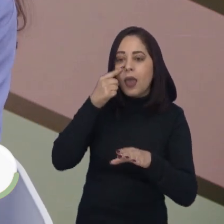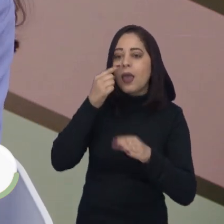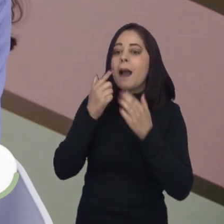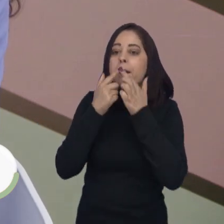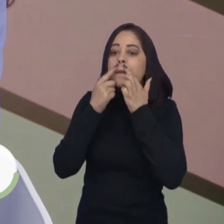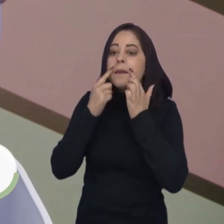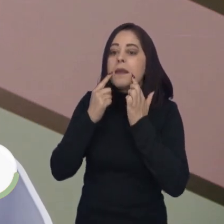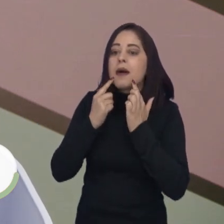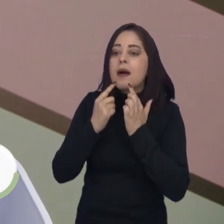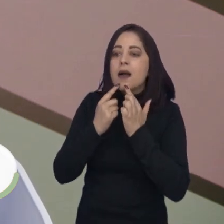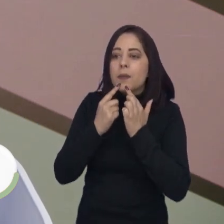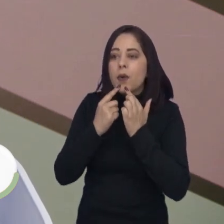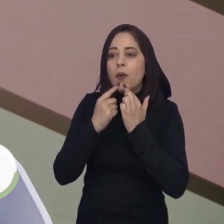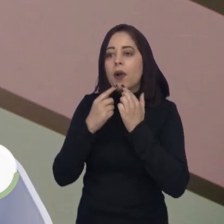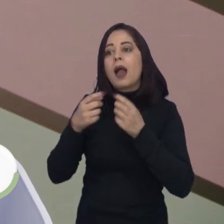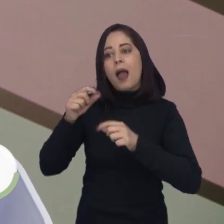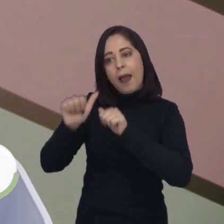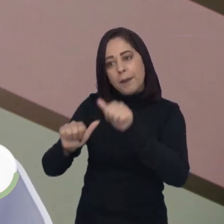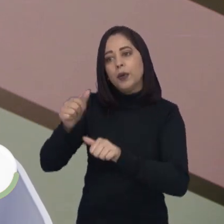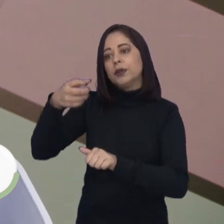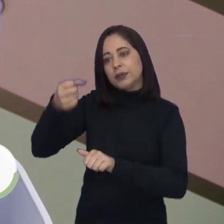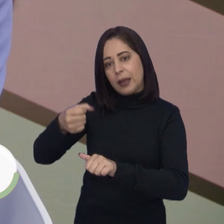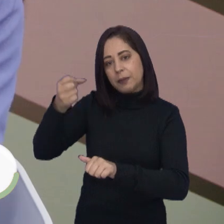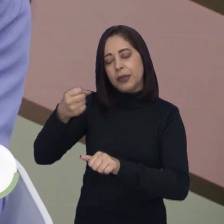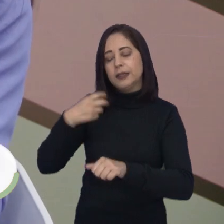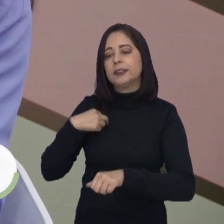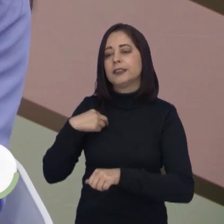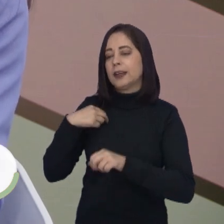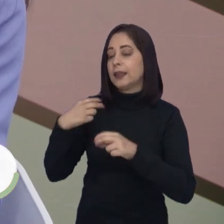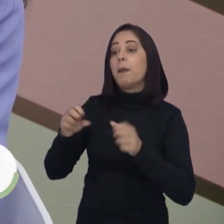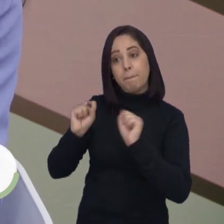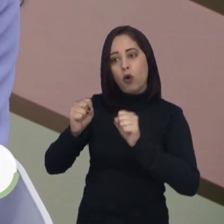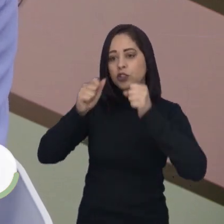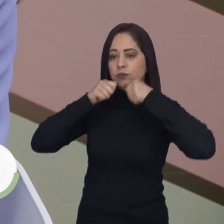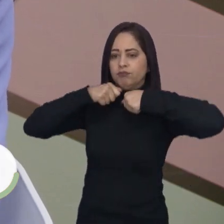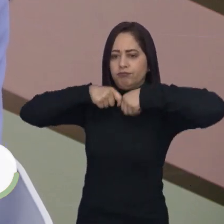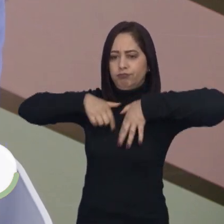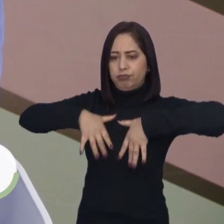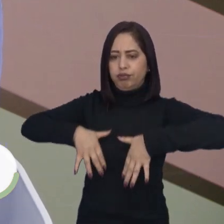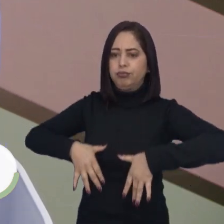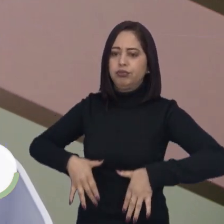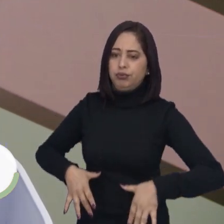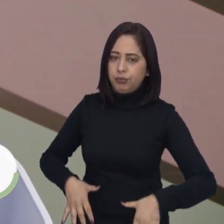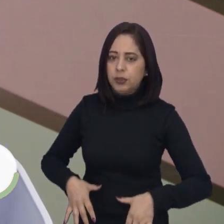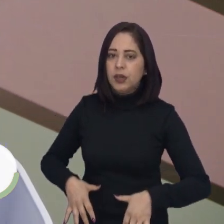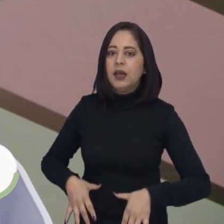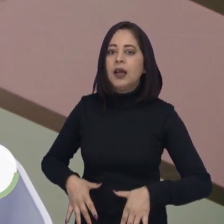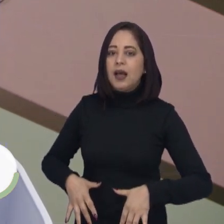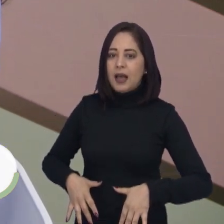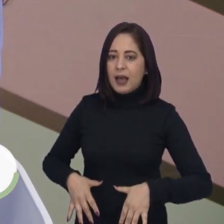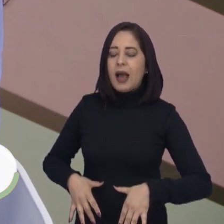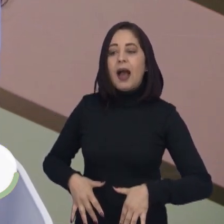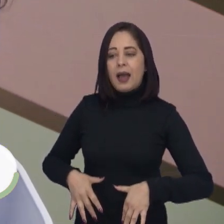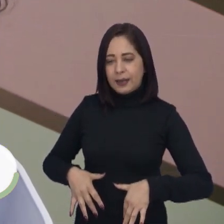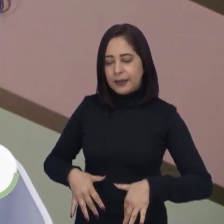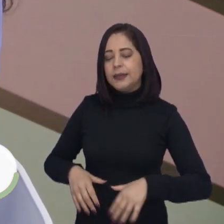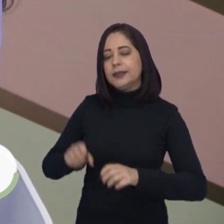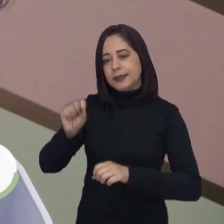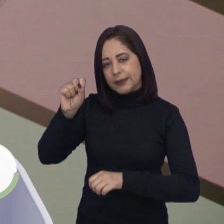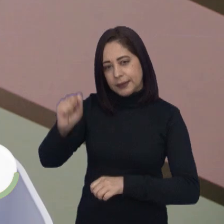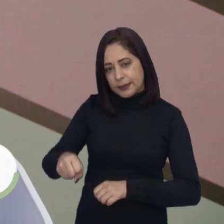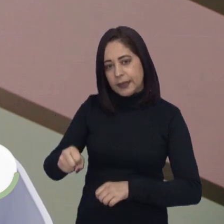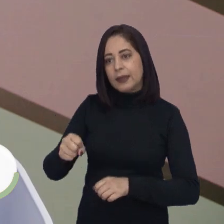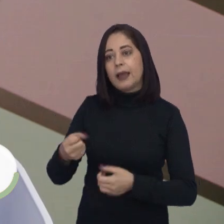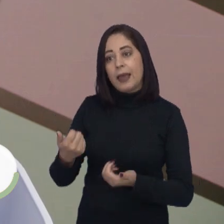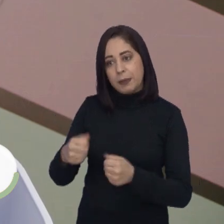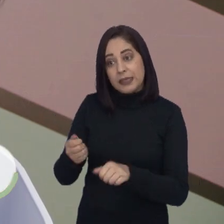E aí, dependendo desse tipo de vitiligo, pode se espalhar. E aí que vem o nosso diagnóstico e